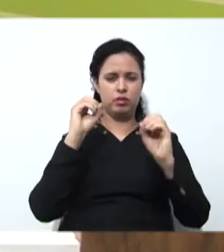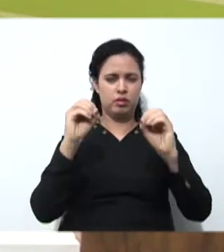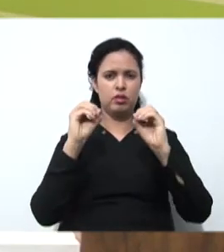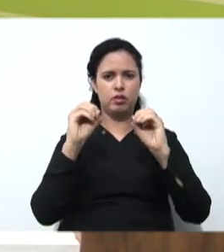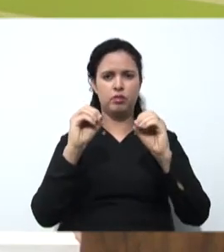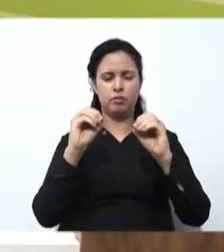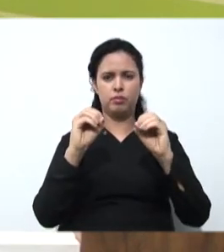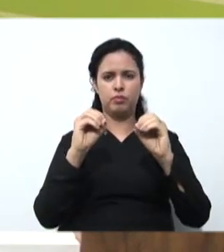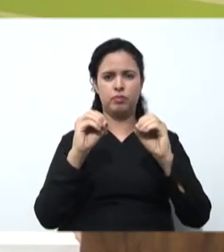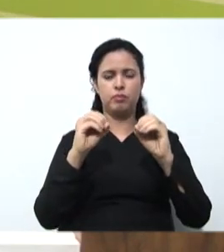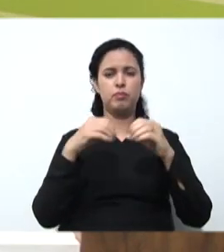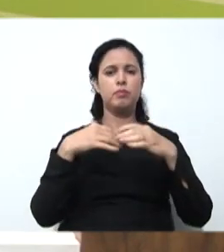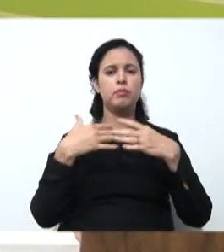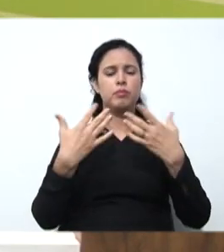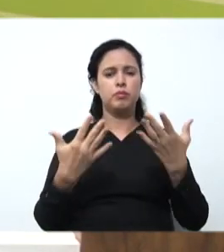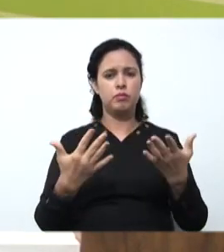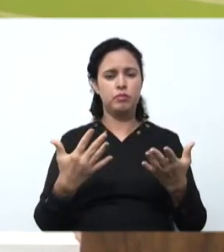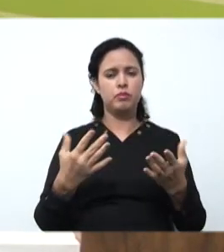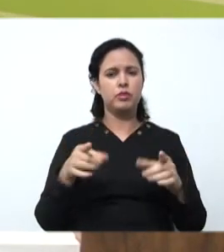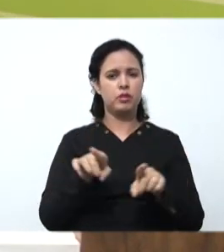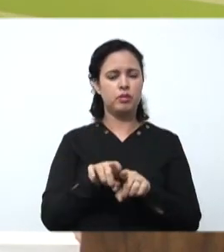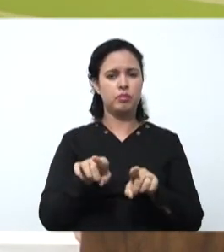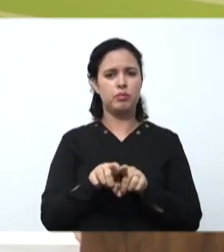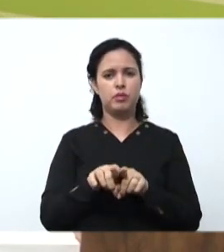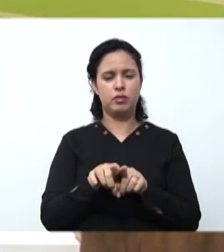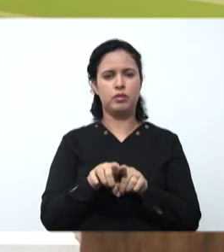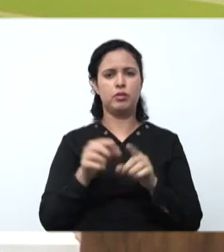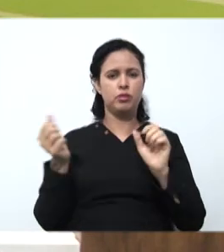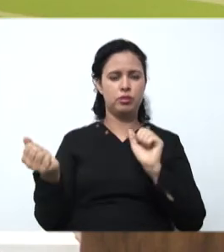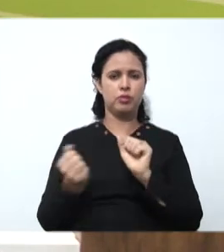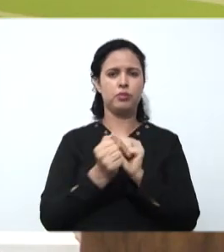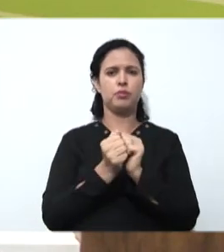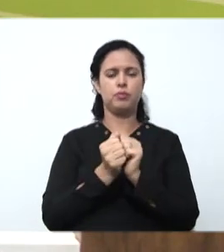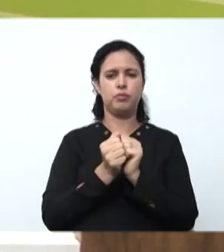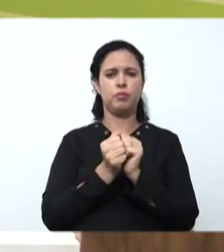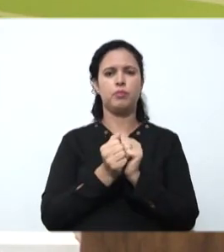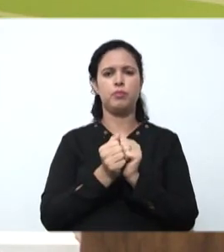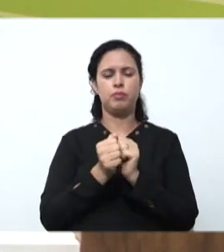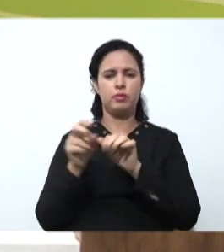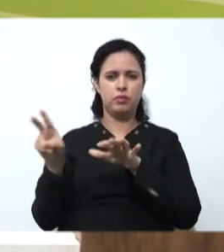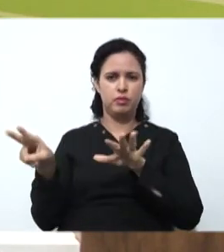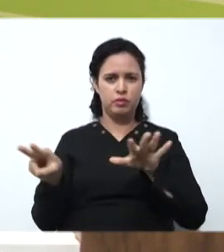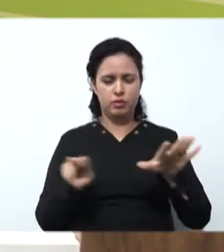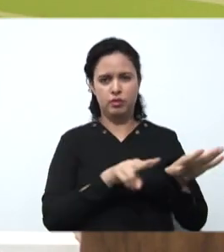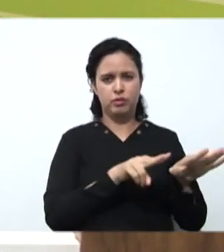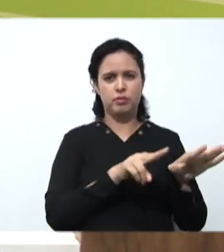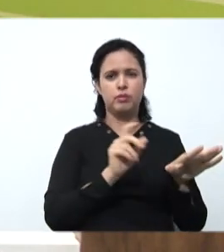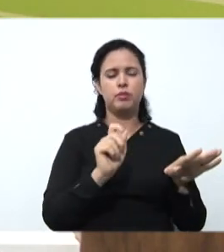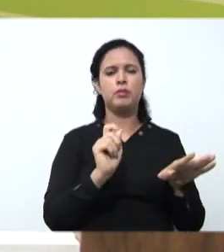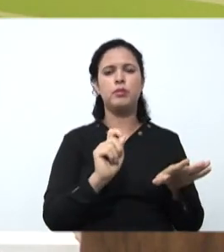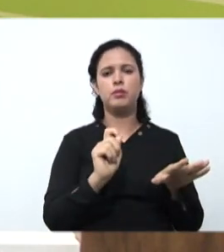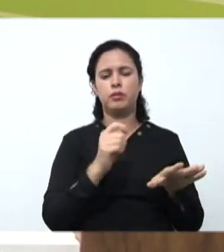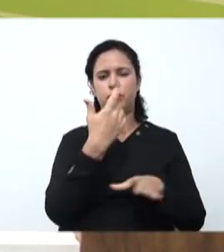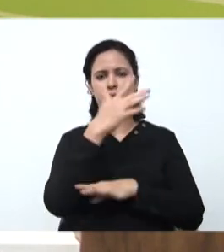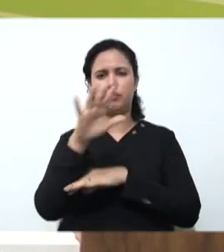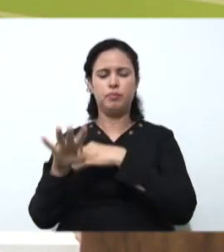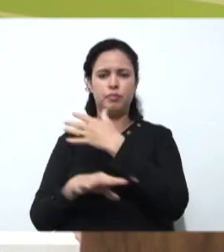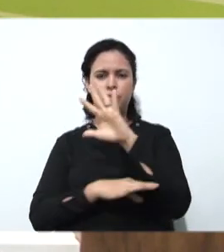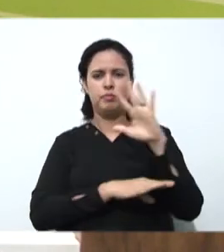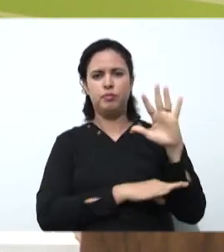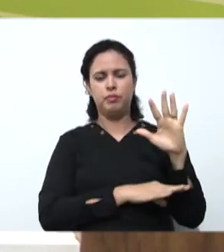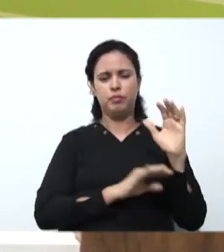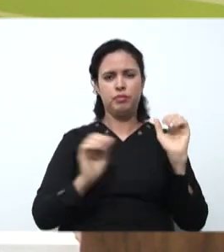Lixo Zero. Provavelmente estará com a gente na semana do Meio Ambiente, também dando a sua contribuição, né?